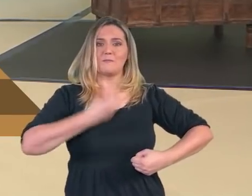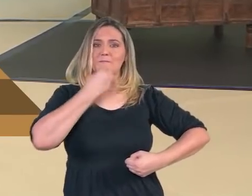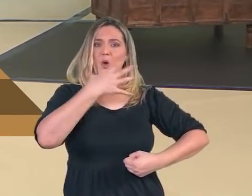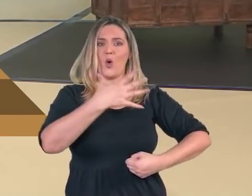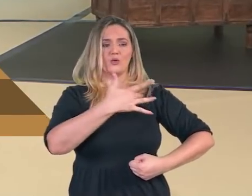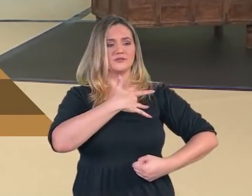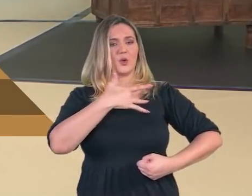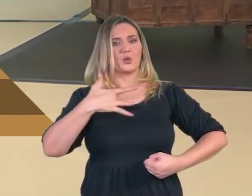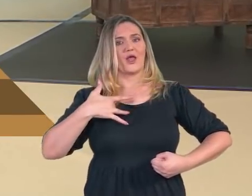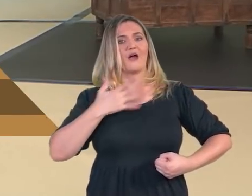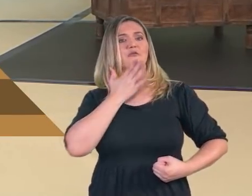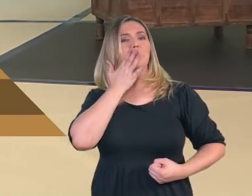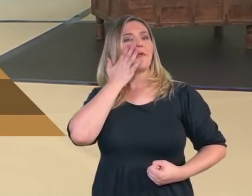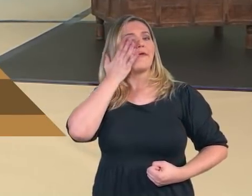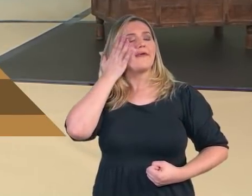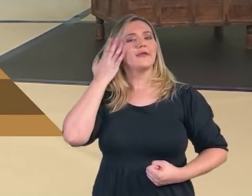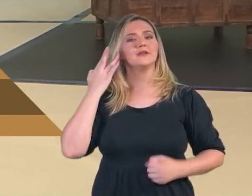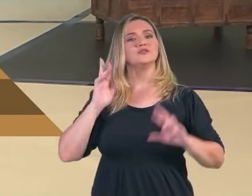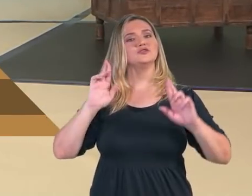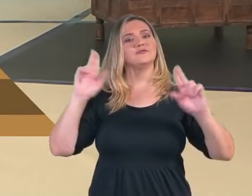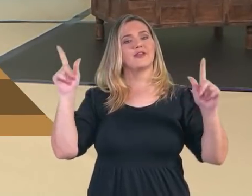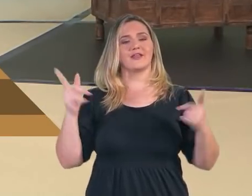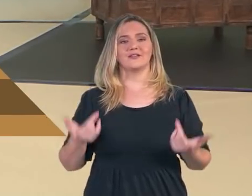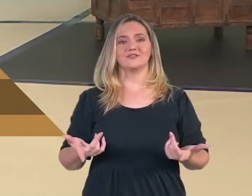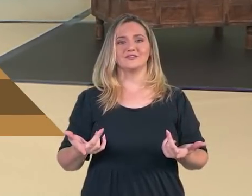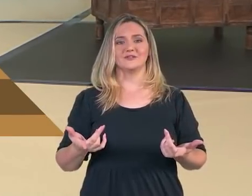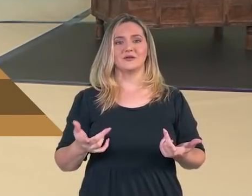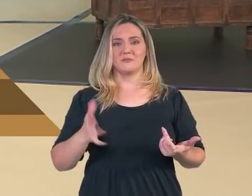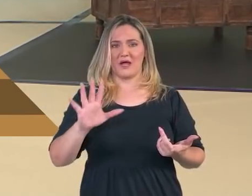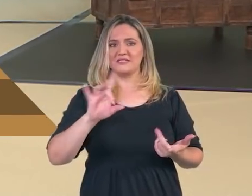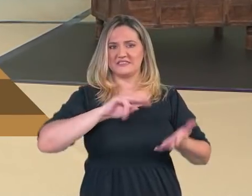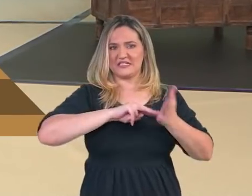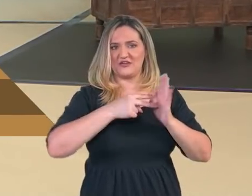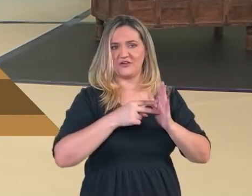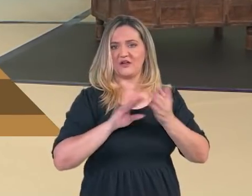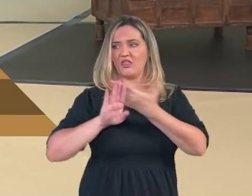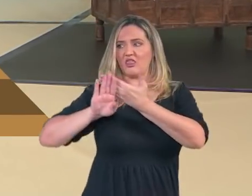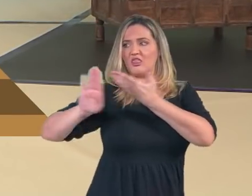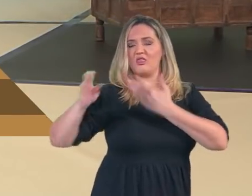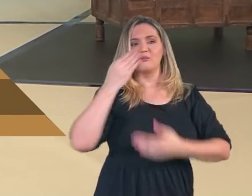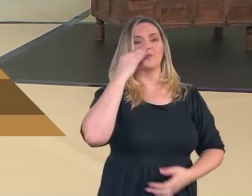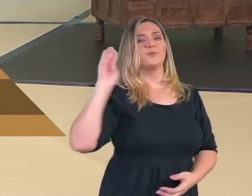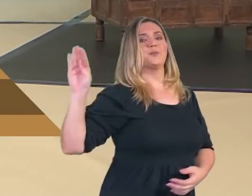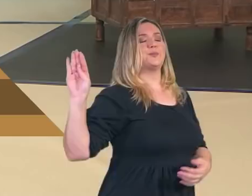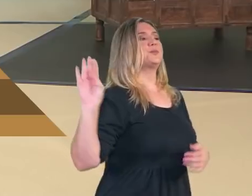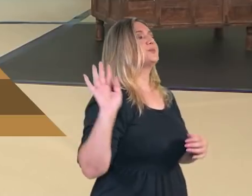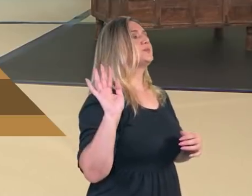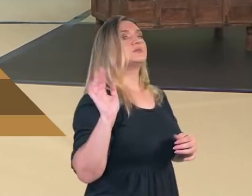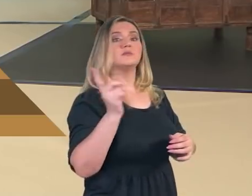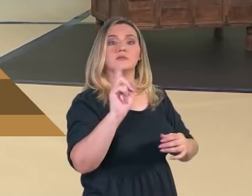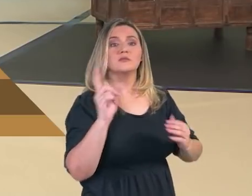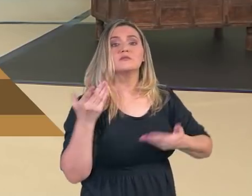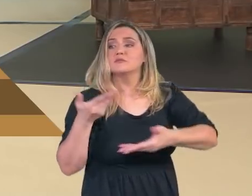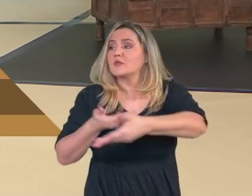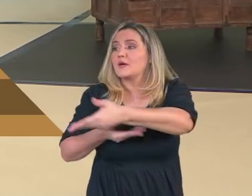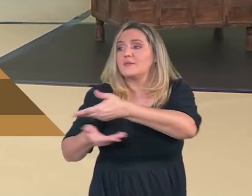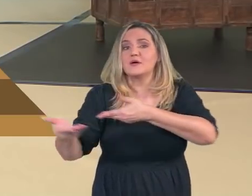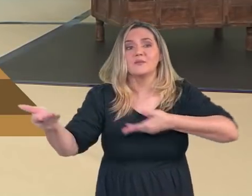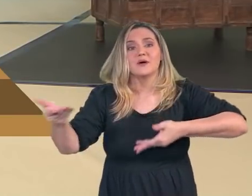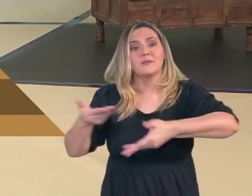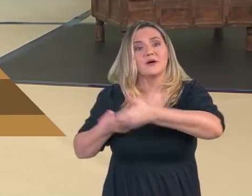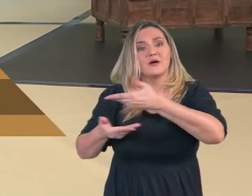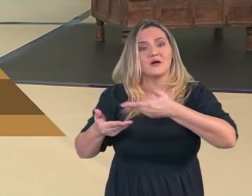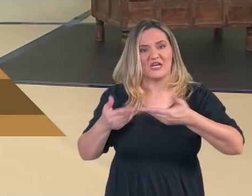em seu próprio mundo. Eles se sociabilizaram com os demais. O seu ideal de santidade não fez deles chatos ou